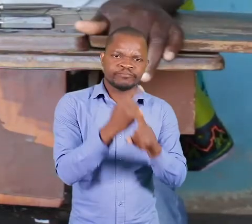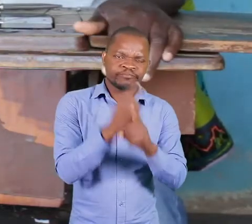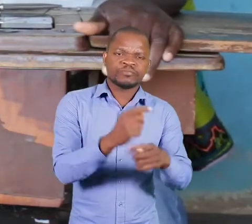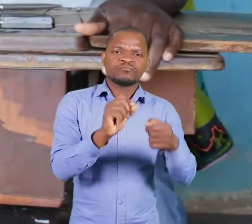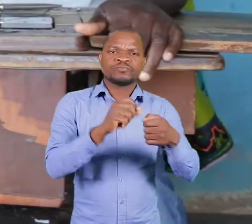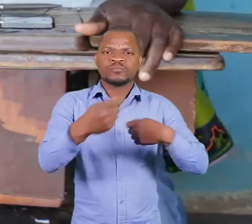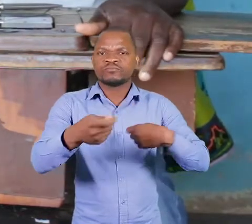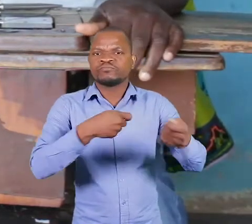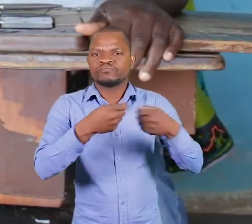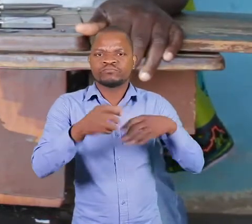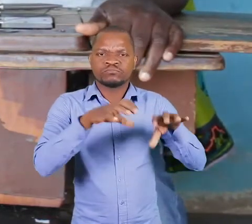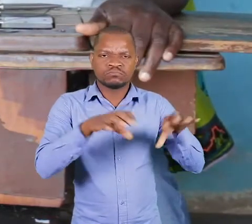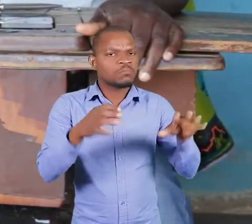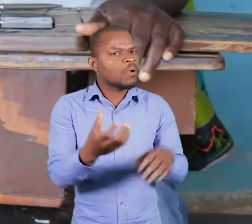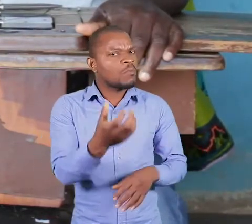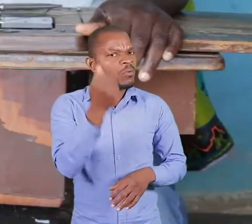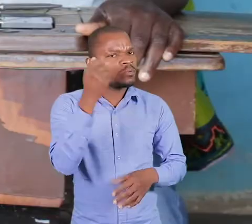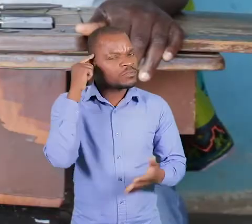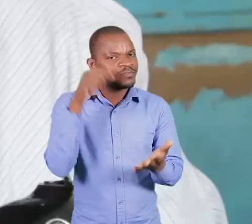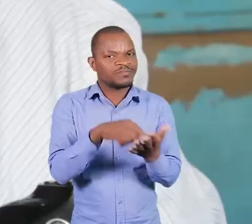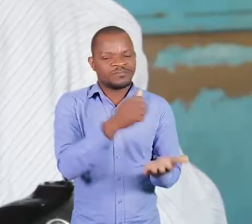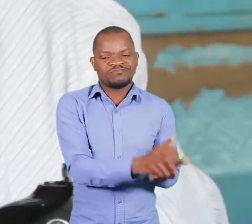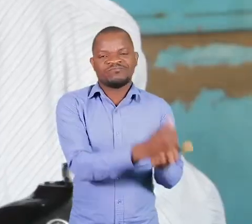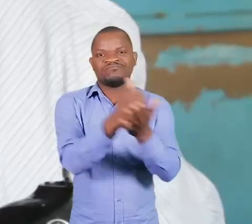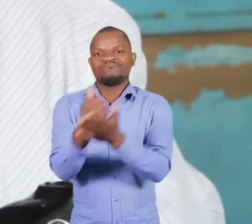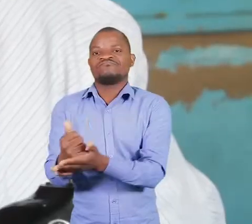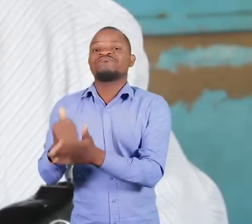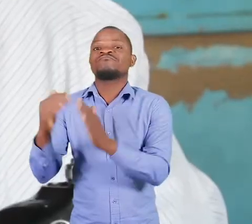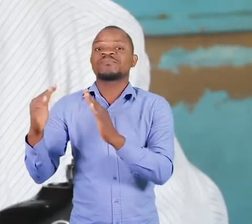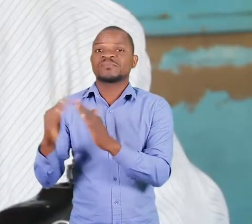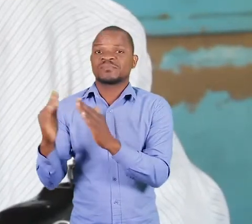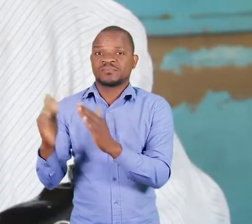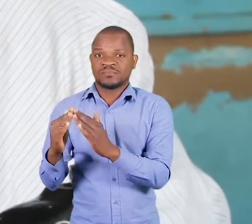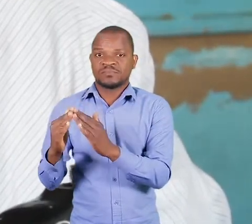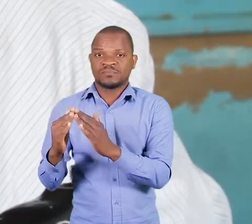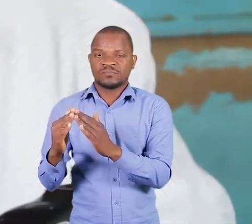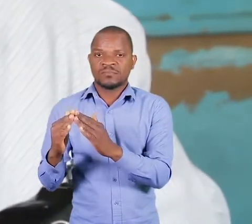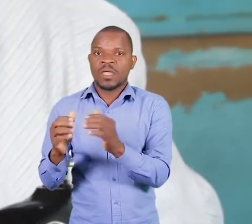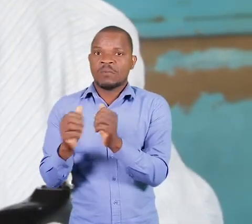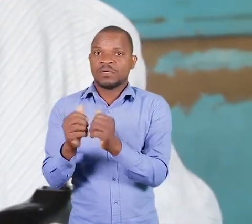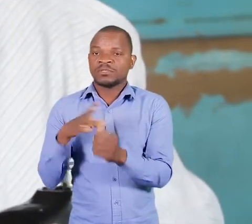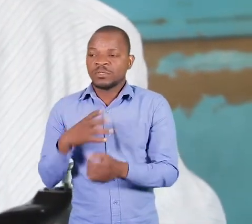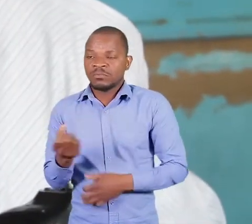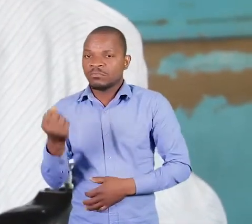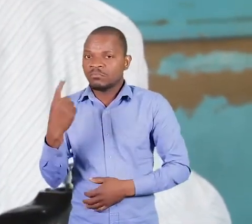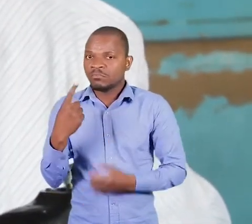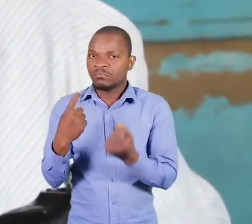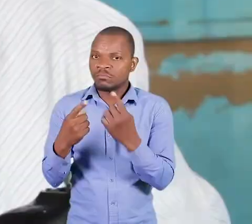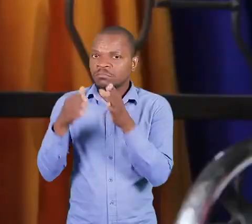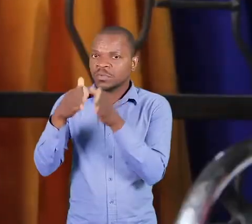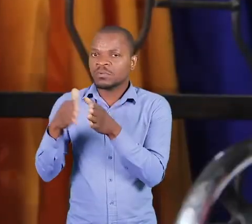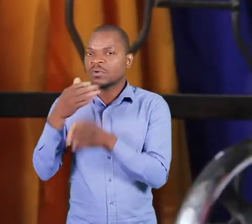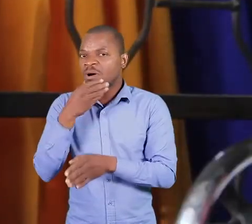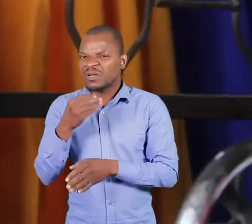está a frequentar para vender no mercado, não. Aquilo é bom para ajudar a casa. Mas quando alguns homens estão